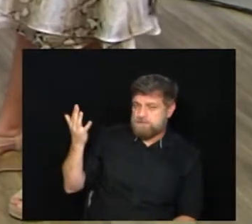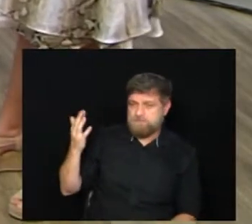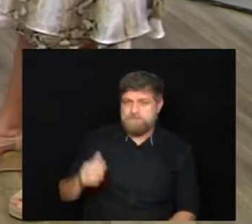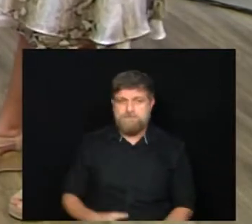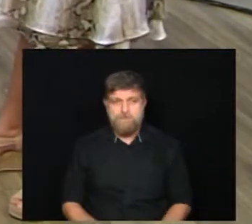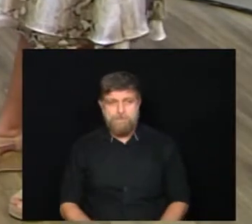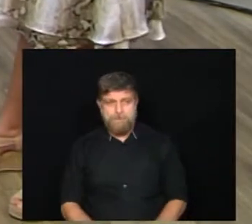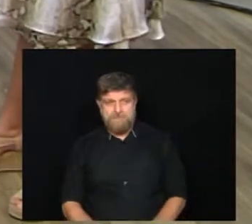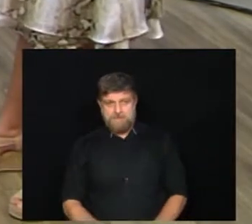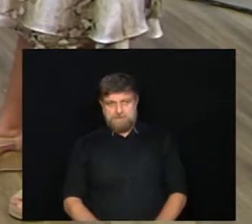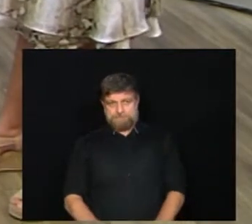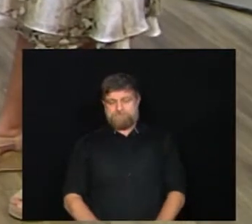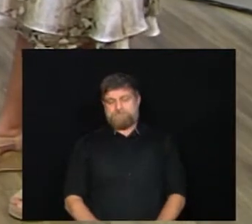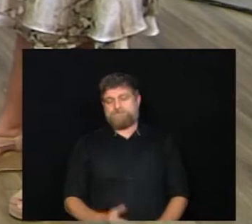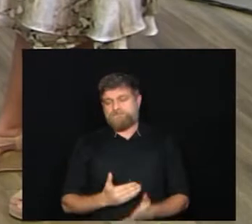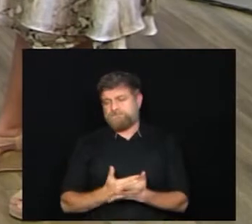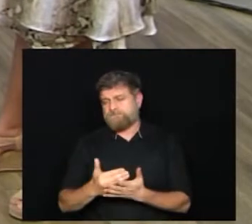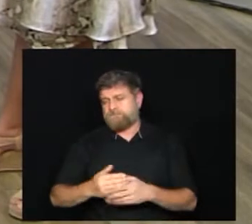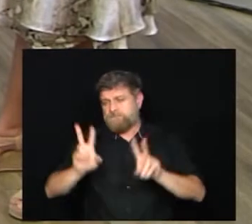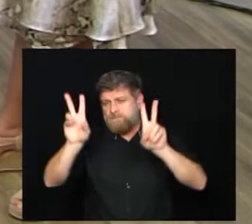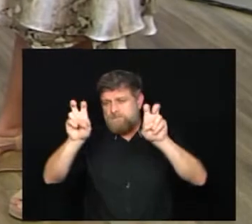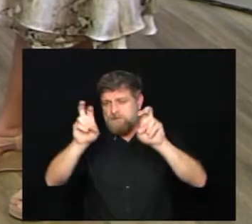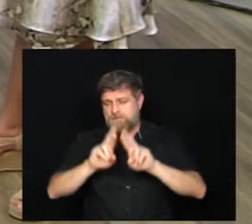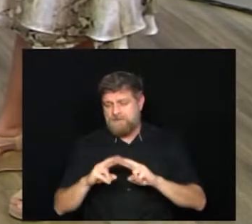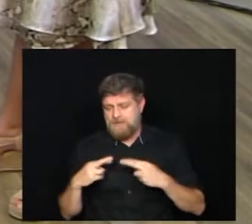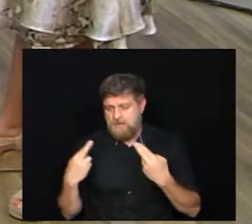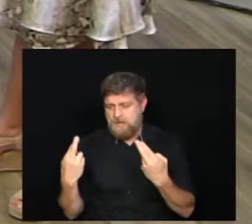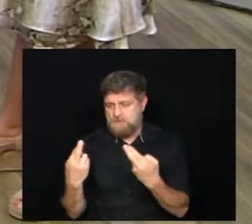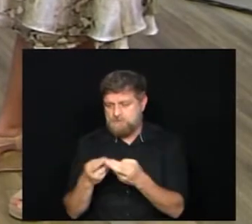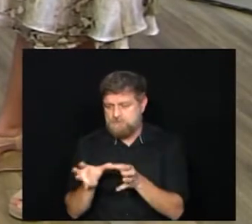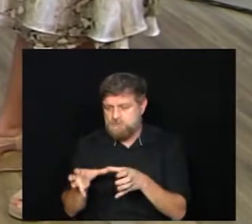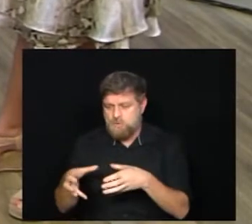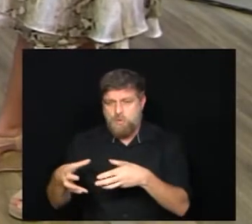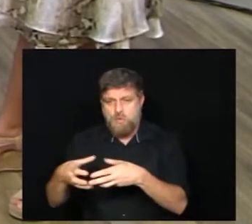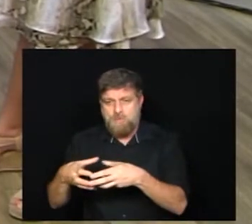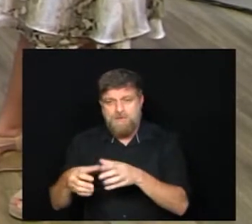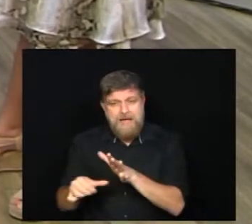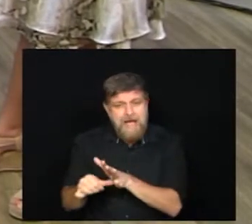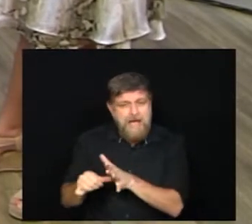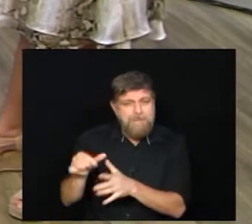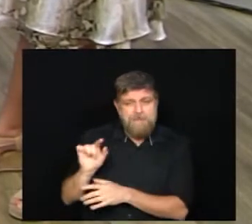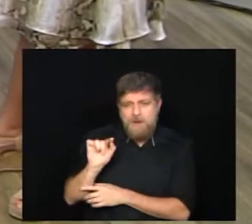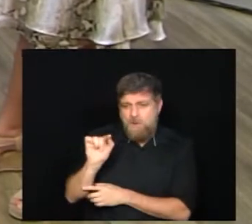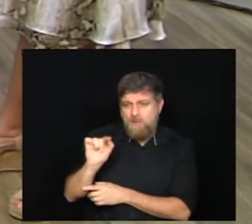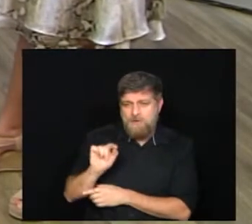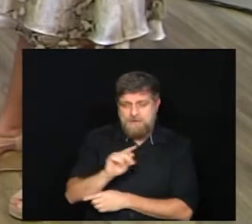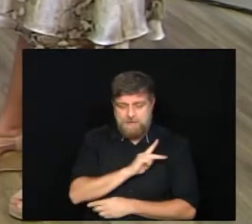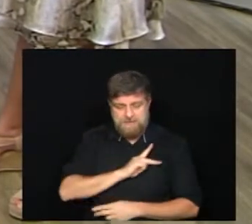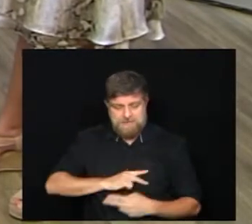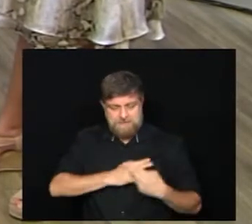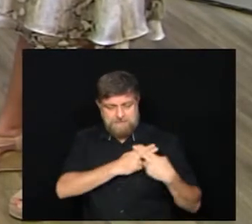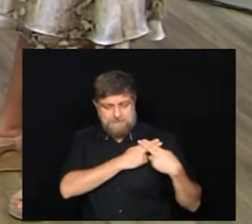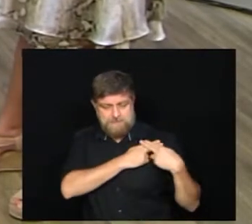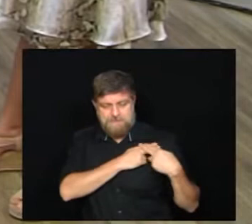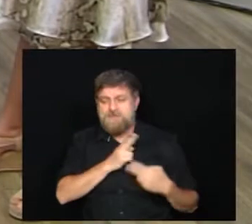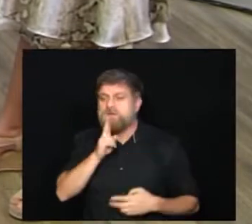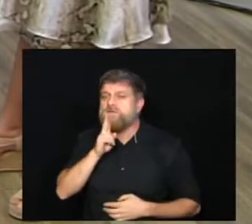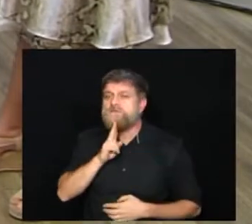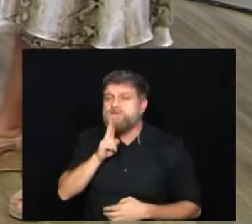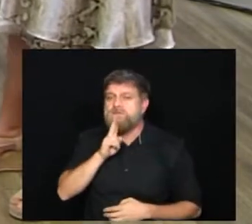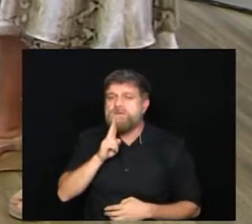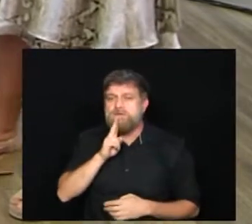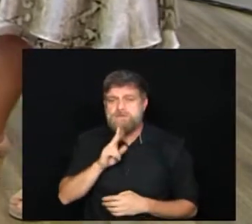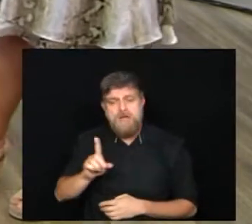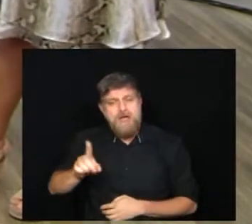de Campinas. E a gente começa falando sobre as reuniões de comissões e a primeira é a presidida pelo vereador Nelson Osseri. É